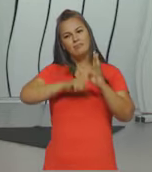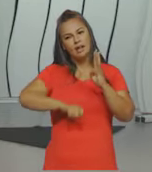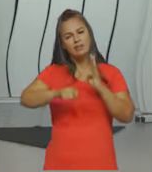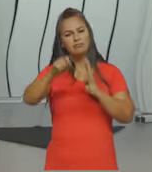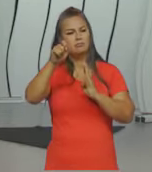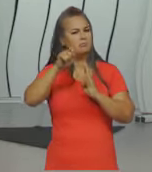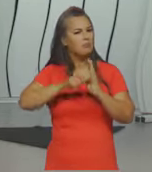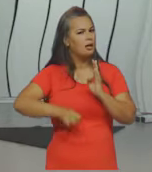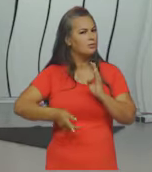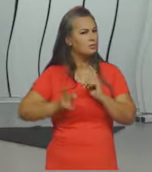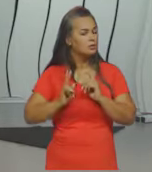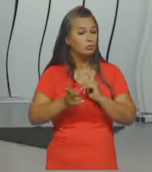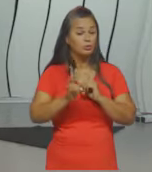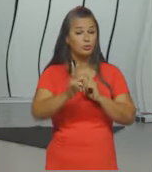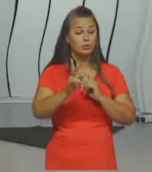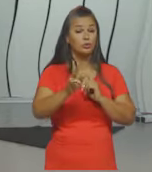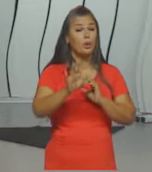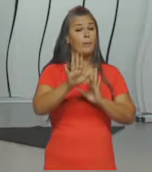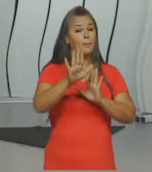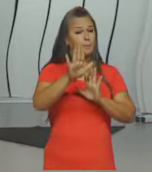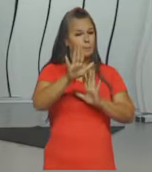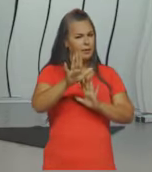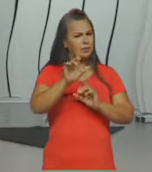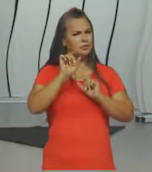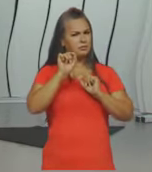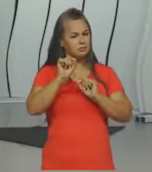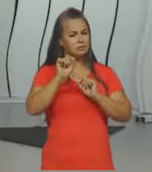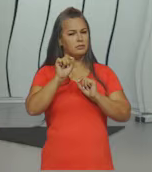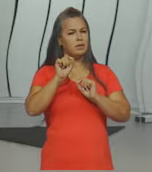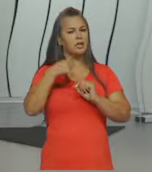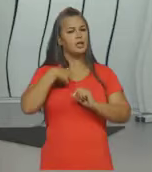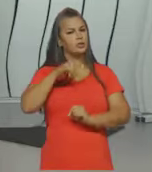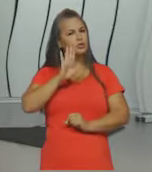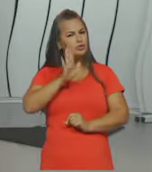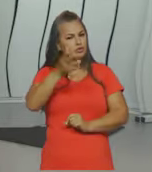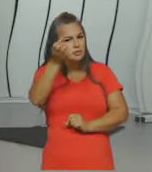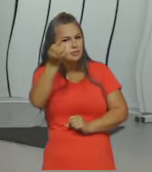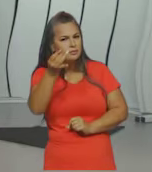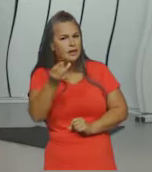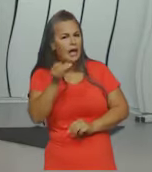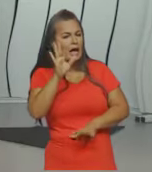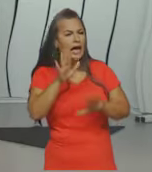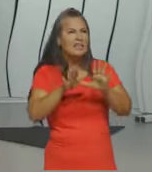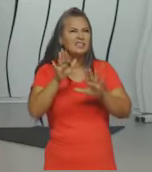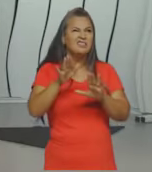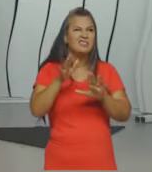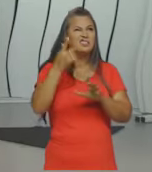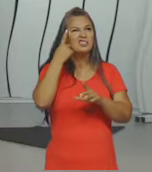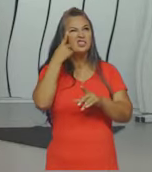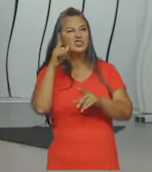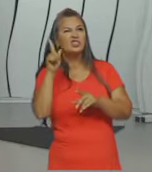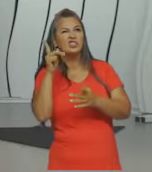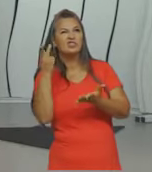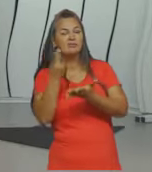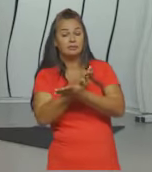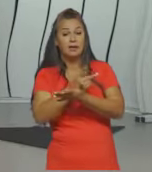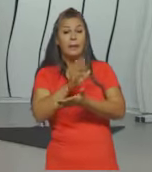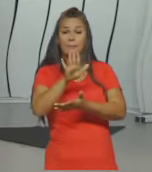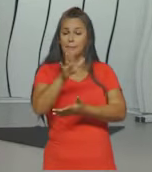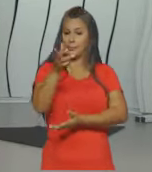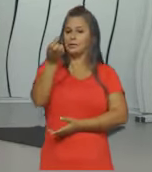irregulares. O que é interessante a menina fazer? Estou falando para você agora. Começou a menstruar, você pegar um